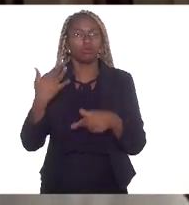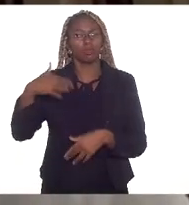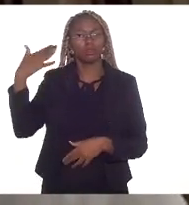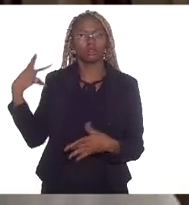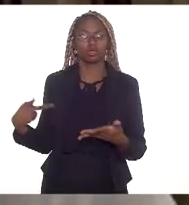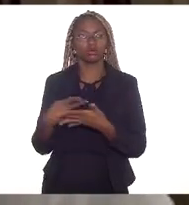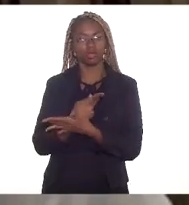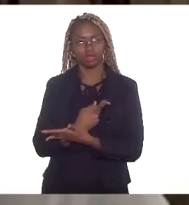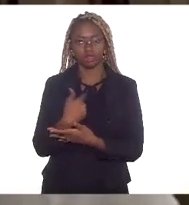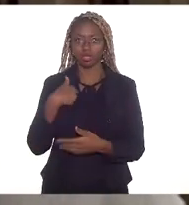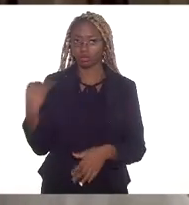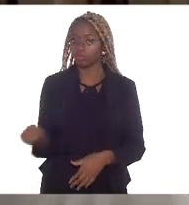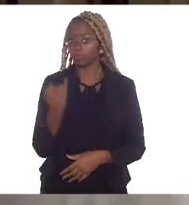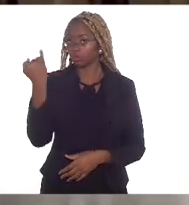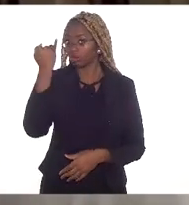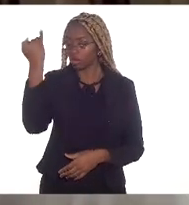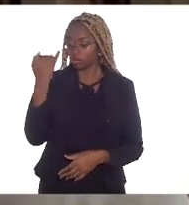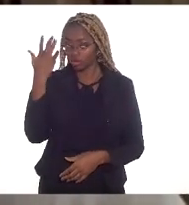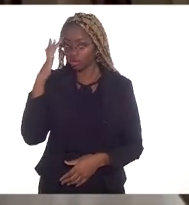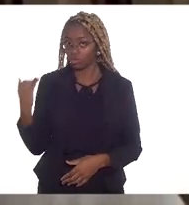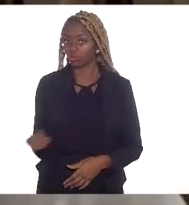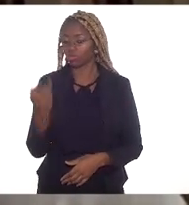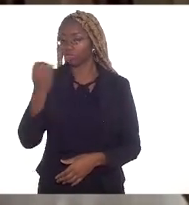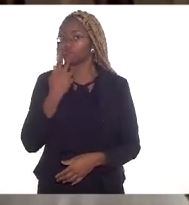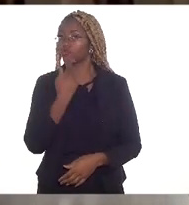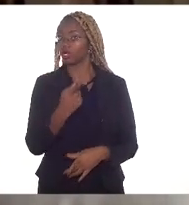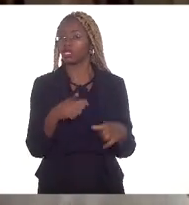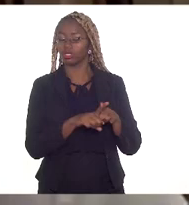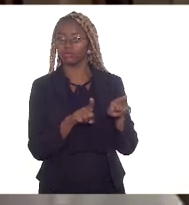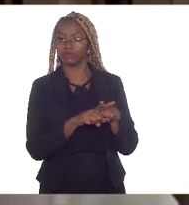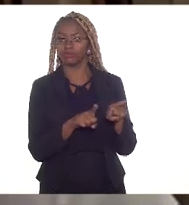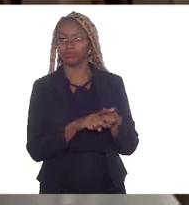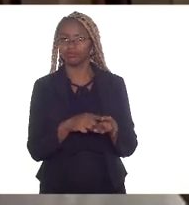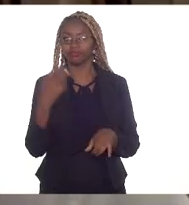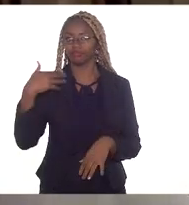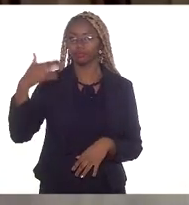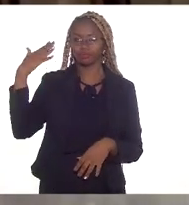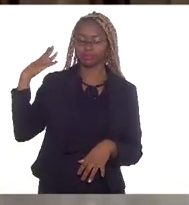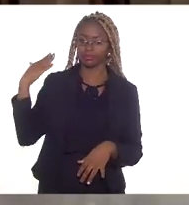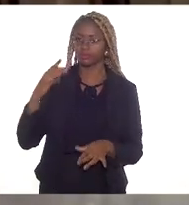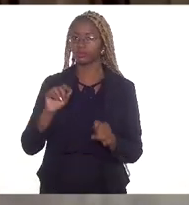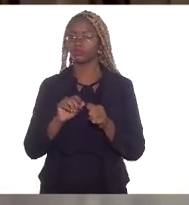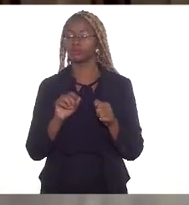Isso é importante frisar também. No passado, na execução